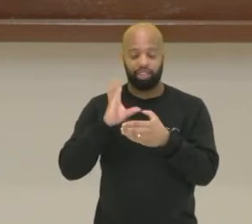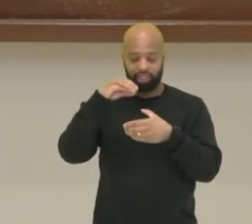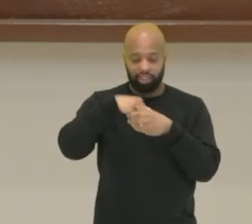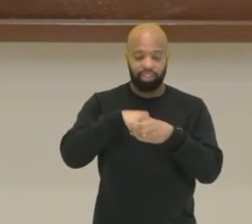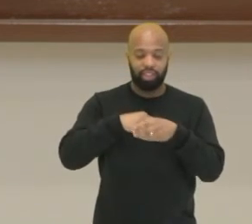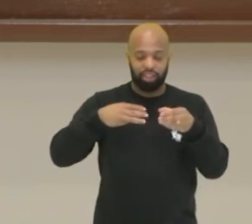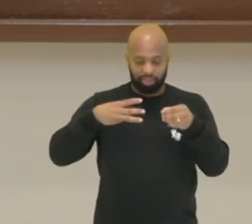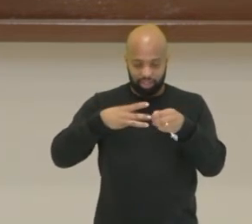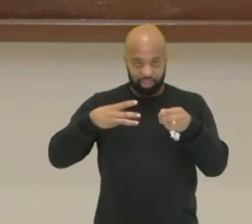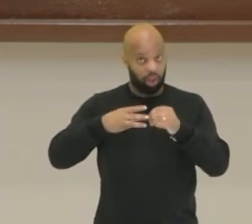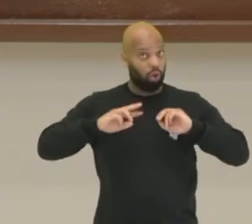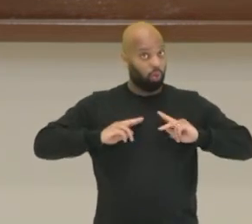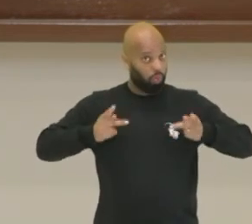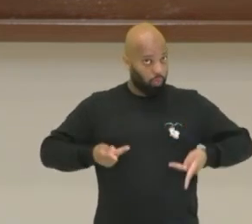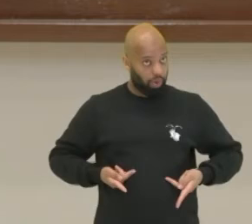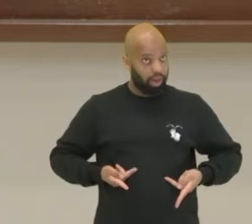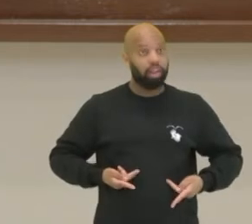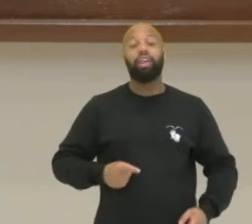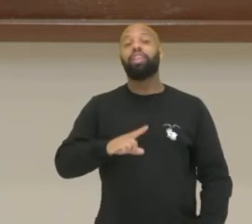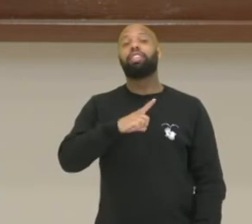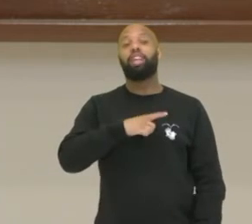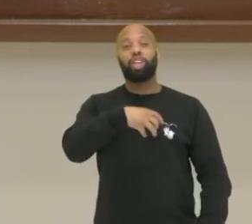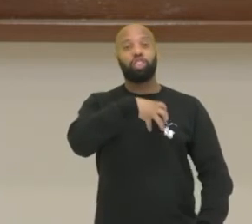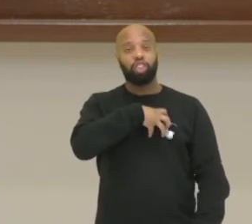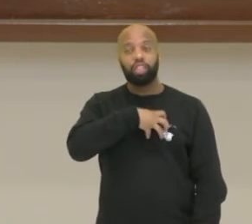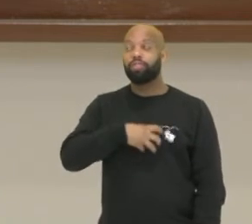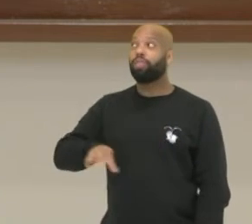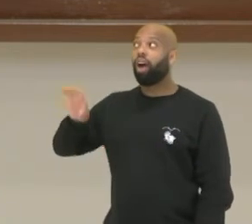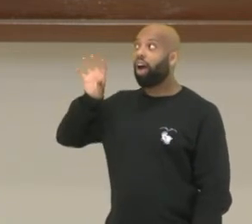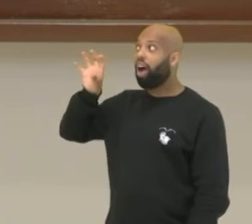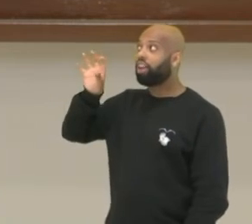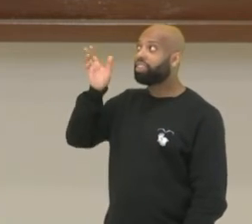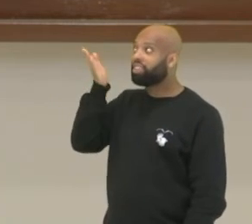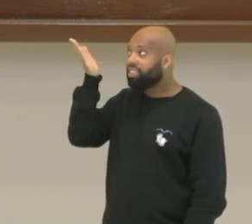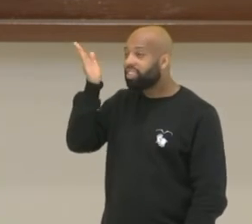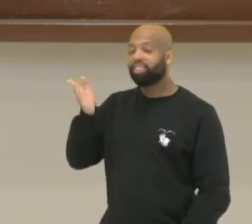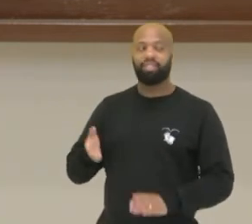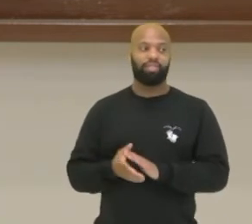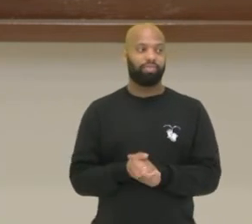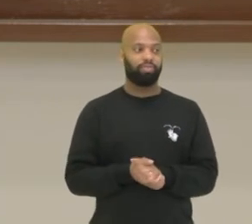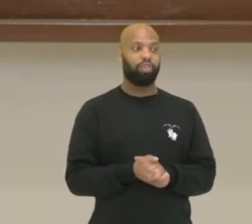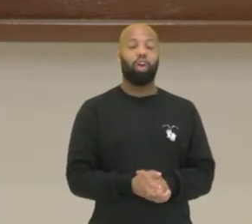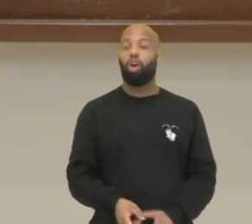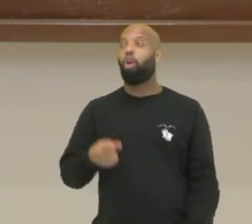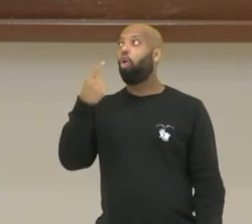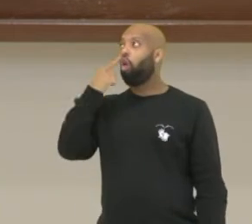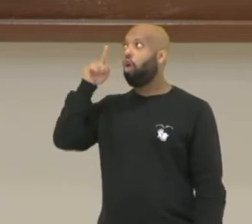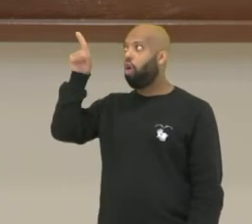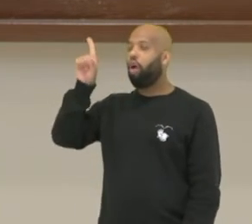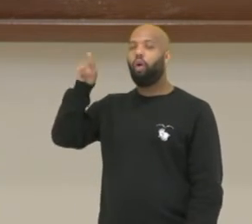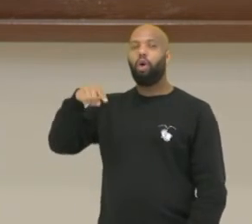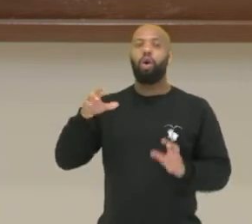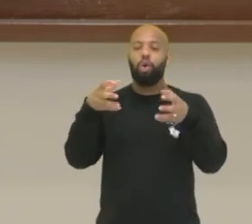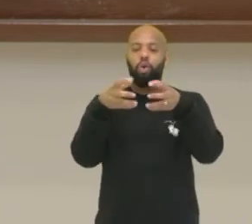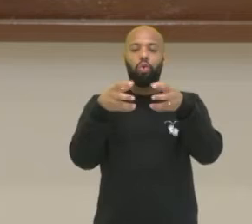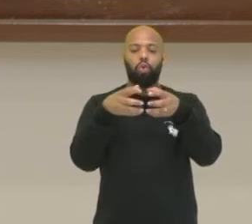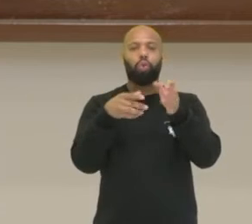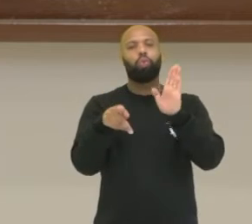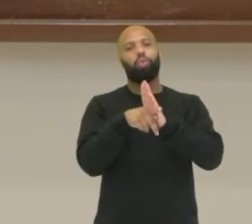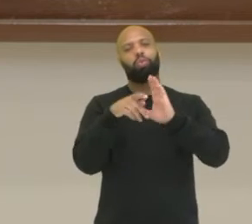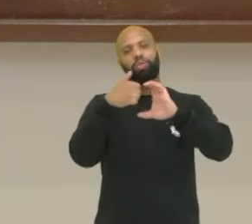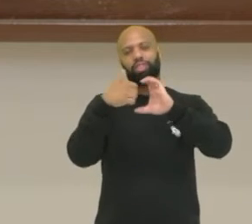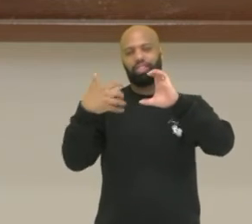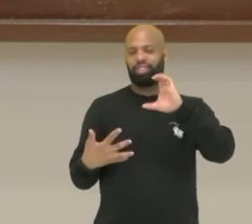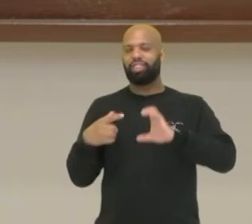célula humana, não esqueçam disso, nós vamos encontrar este conjunto de